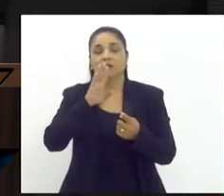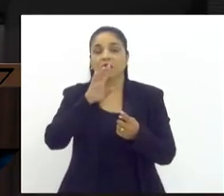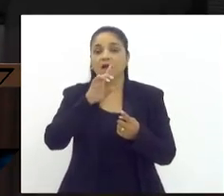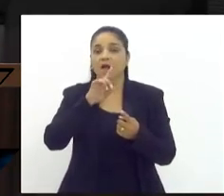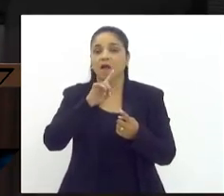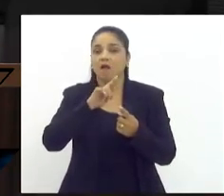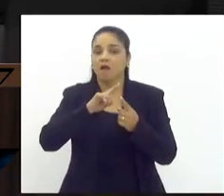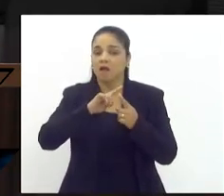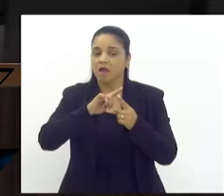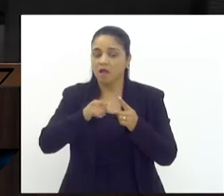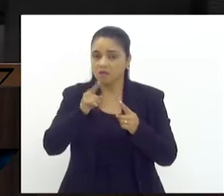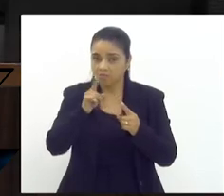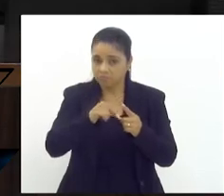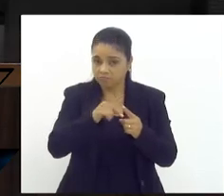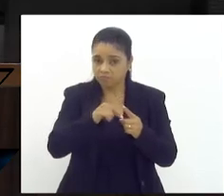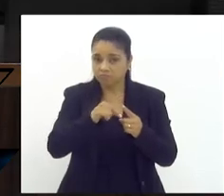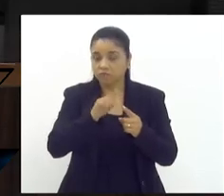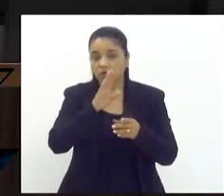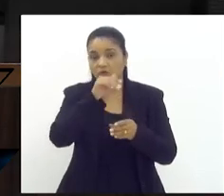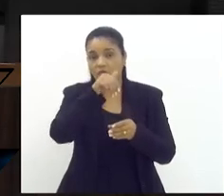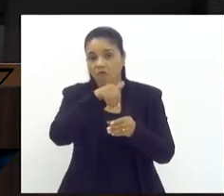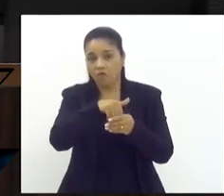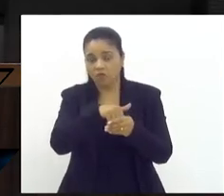o voto favorável